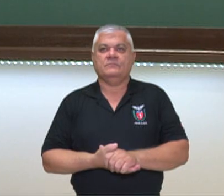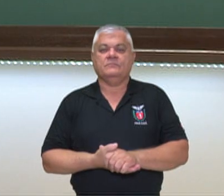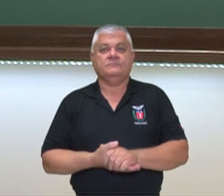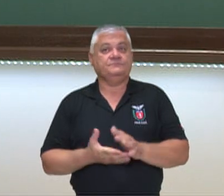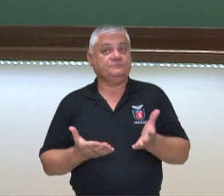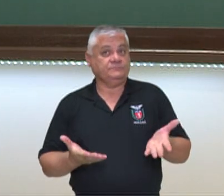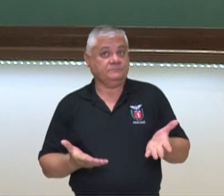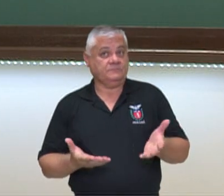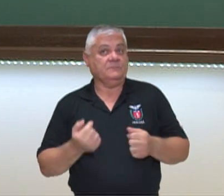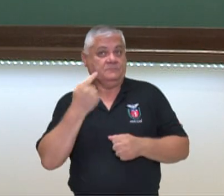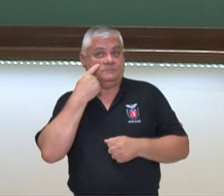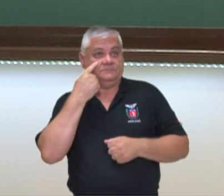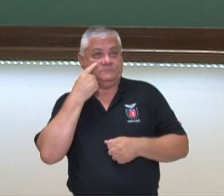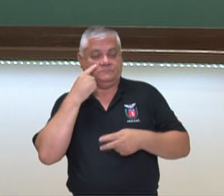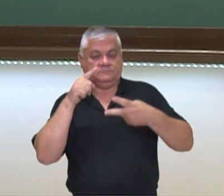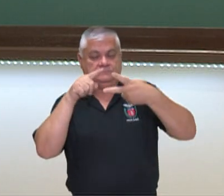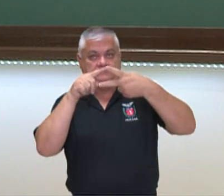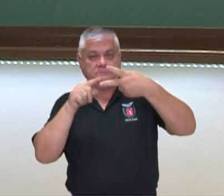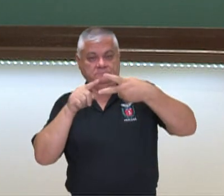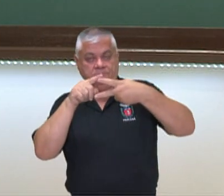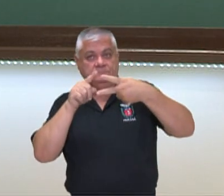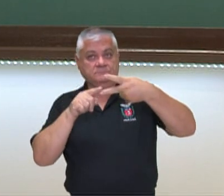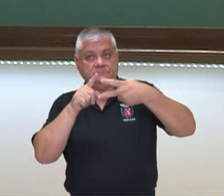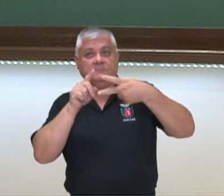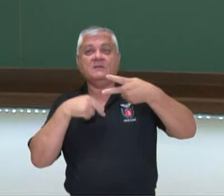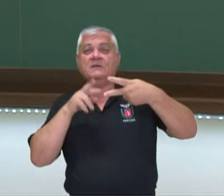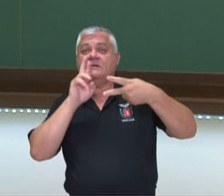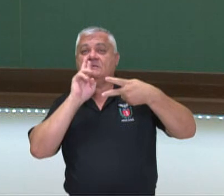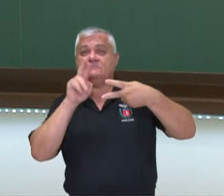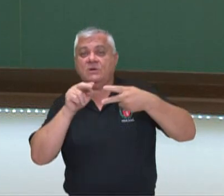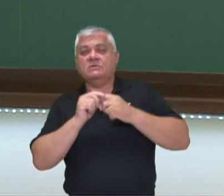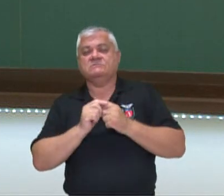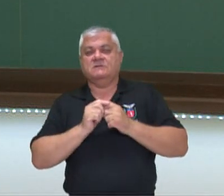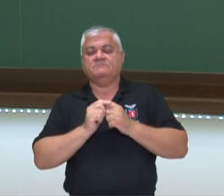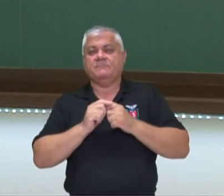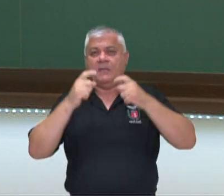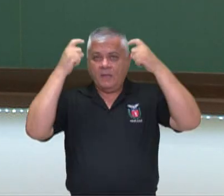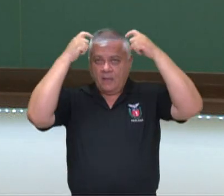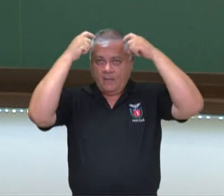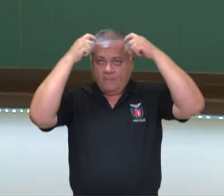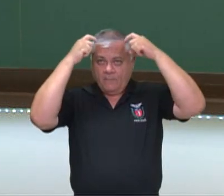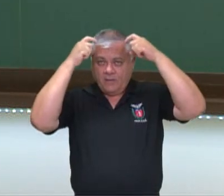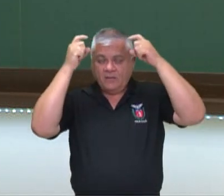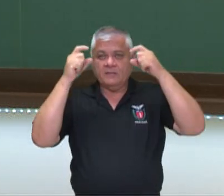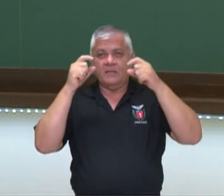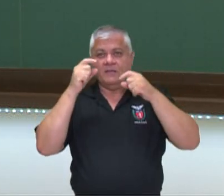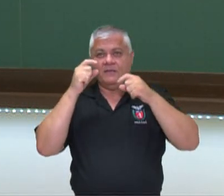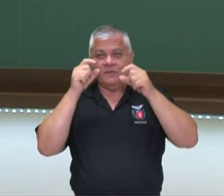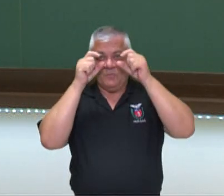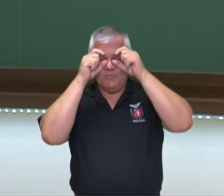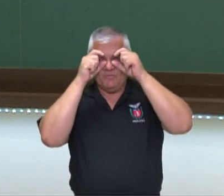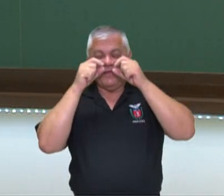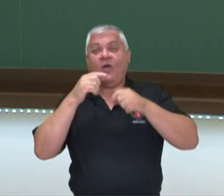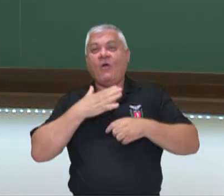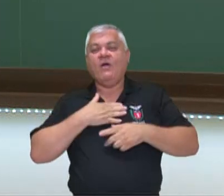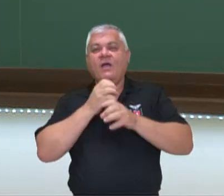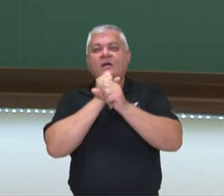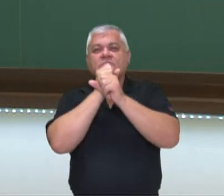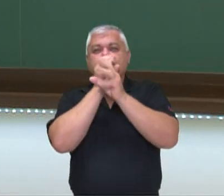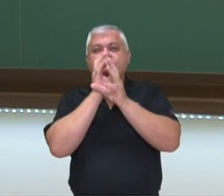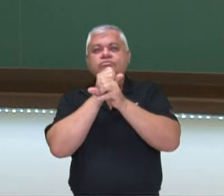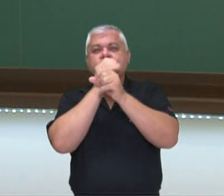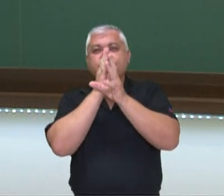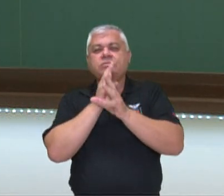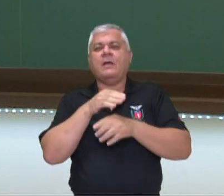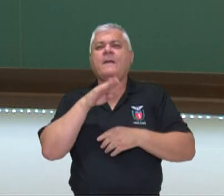Então, pessoal, na nossa possível resposta aqui, pandas, bamboo. Panda eat bamboo. Por quê?